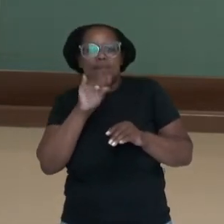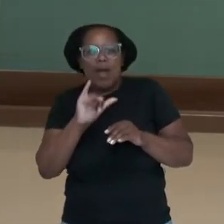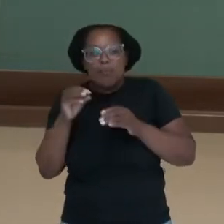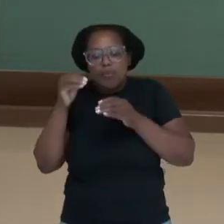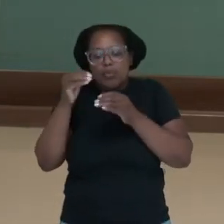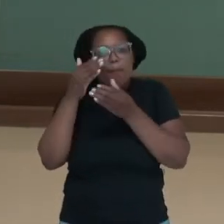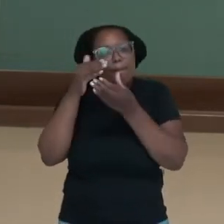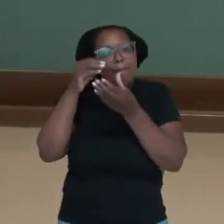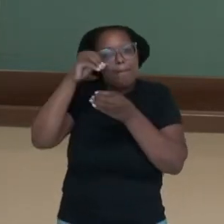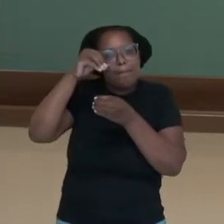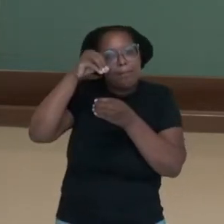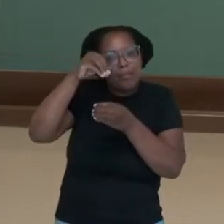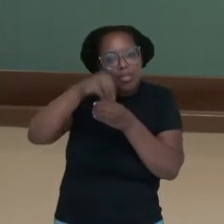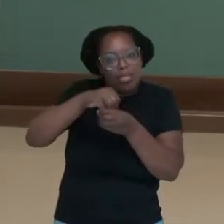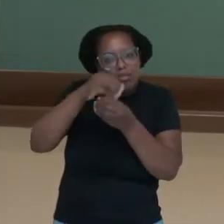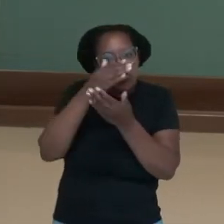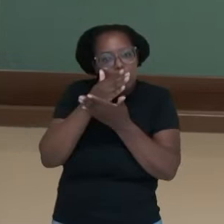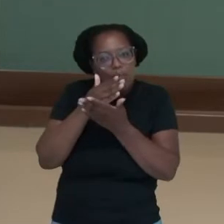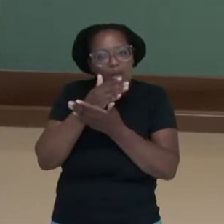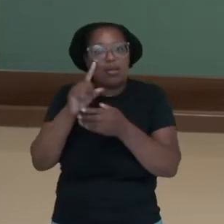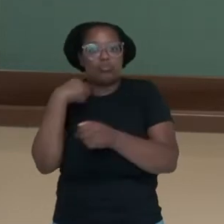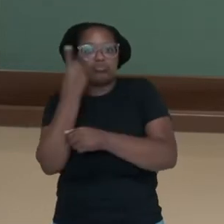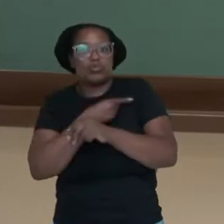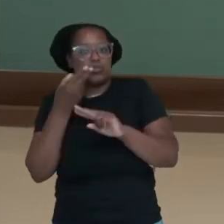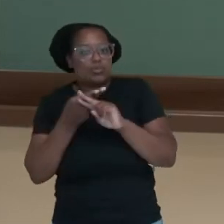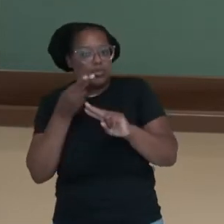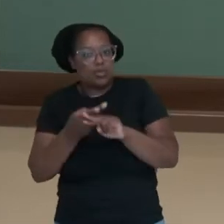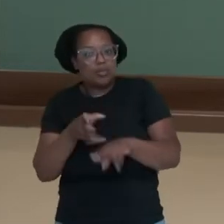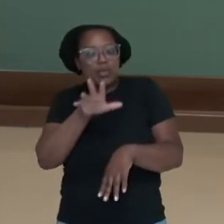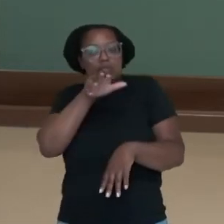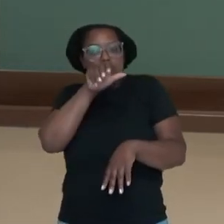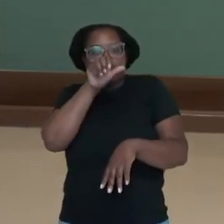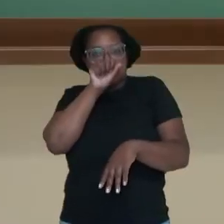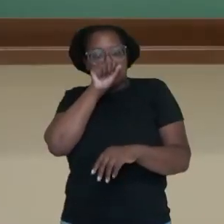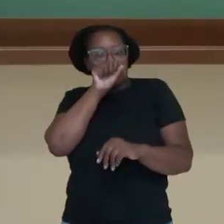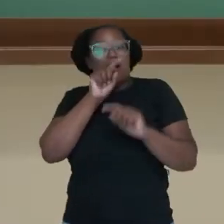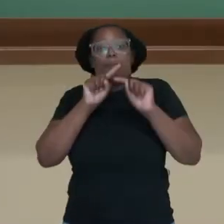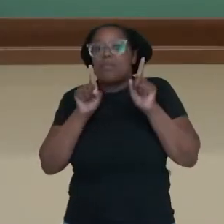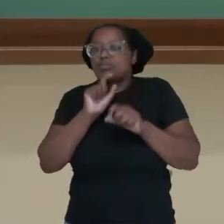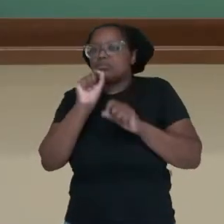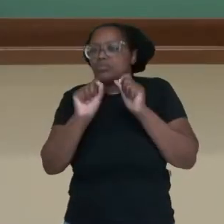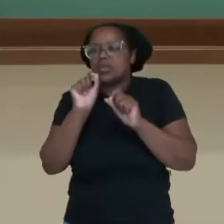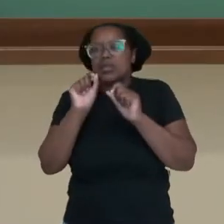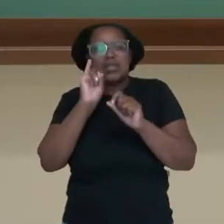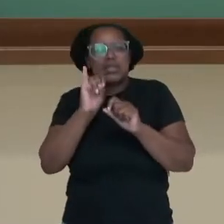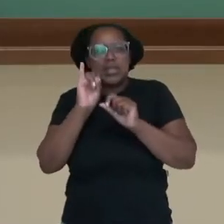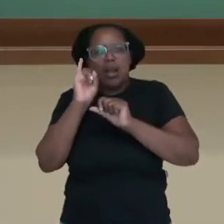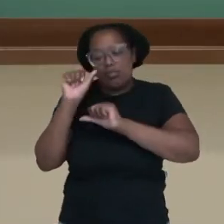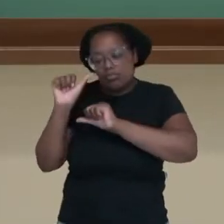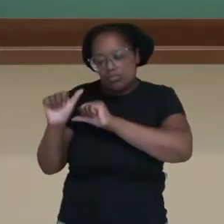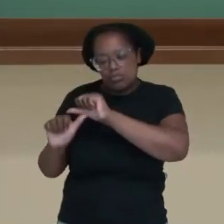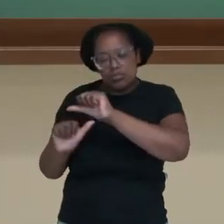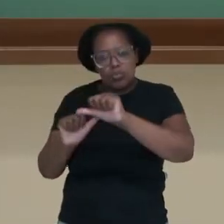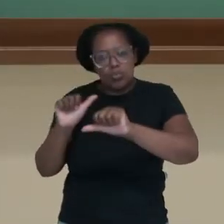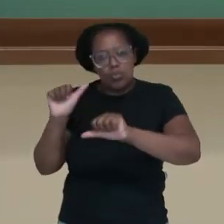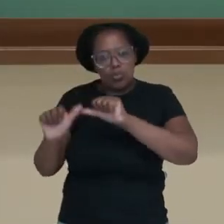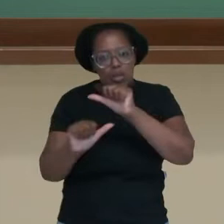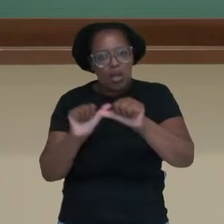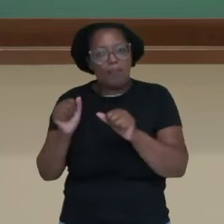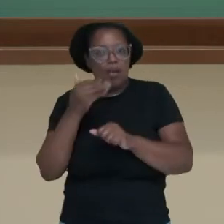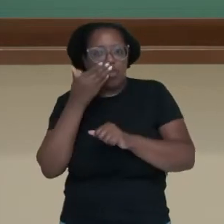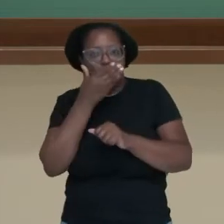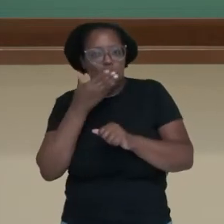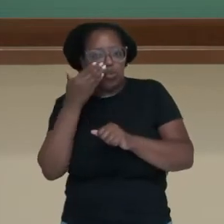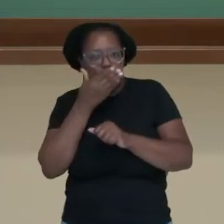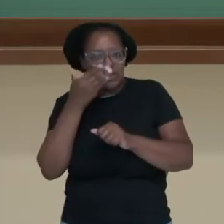nós utilizamos para nossa respiração. Porém, quando ela transforma o inorgânico em açúcar,